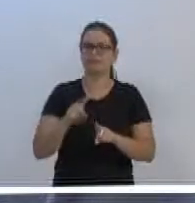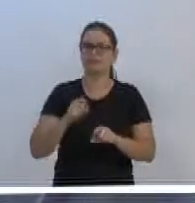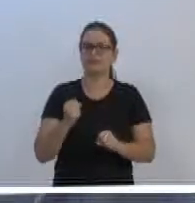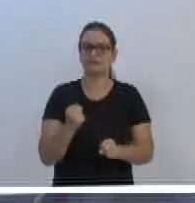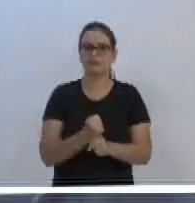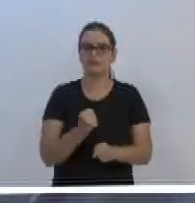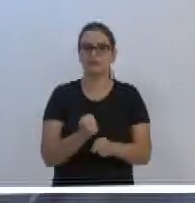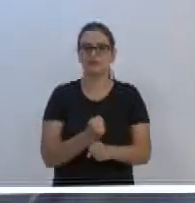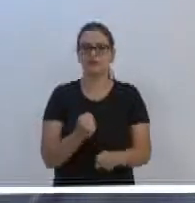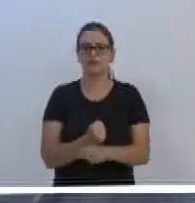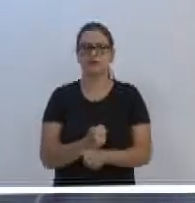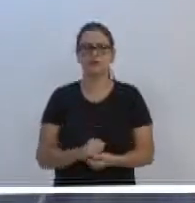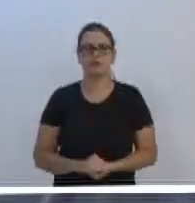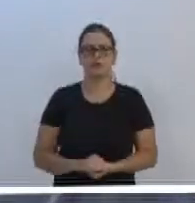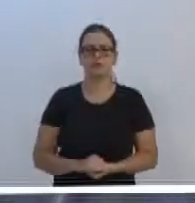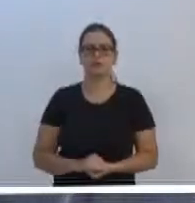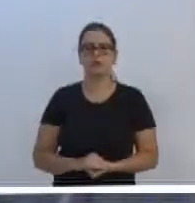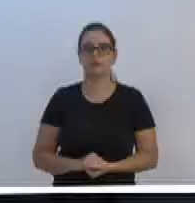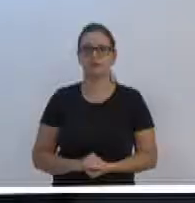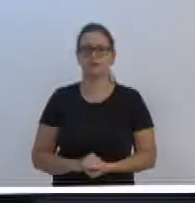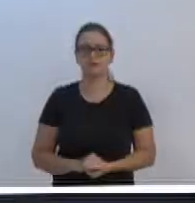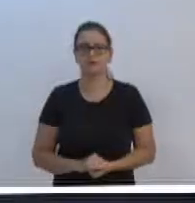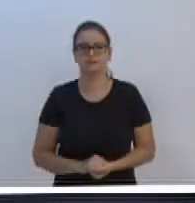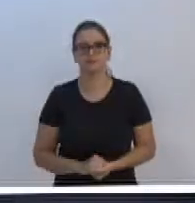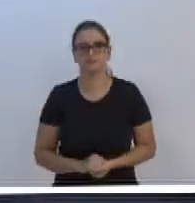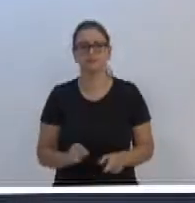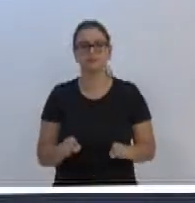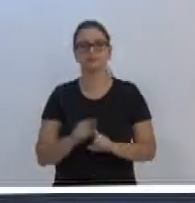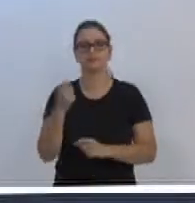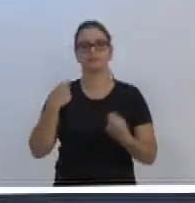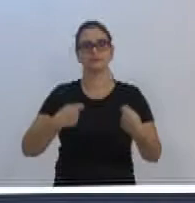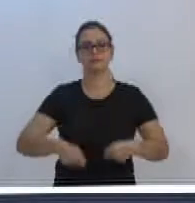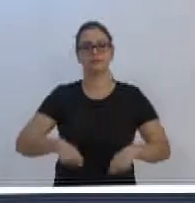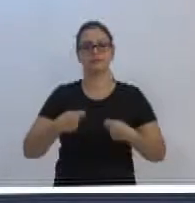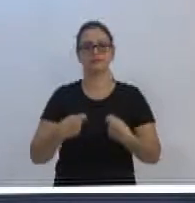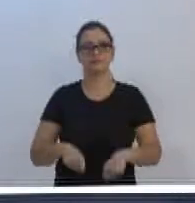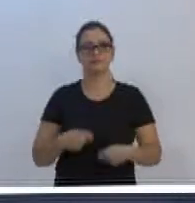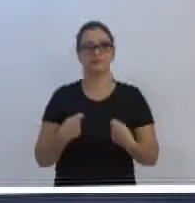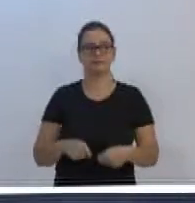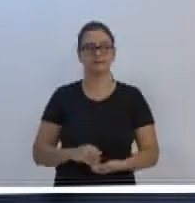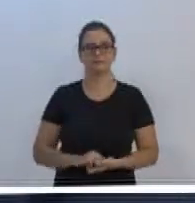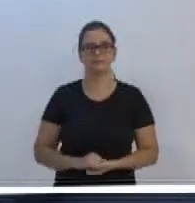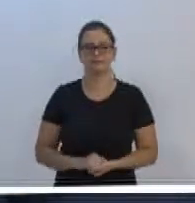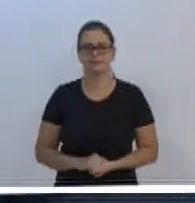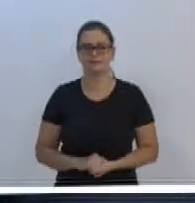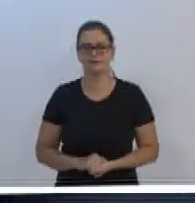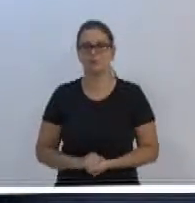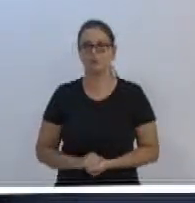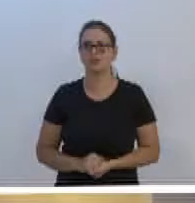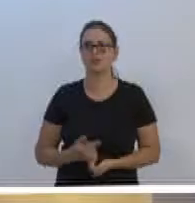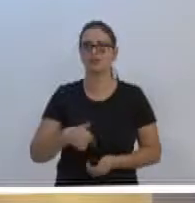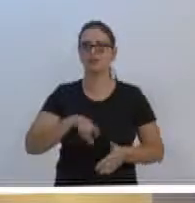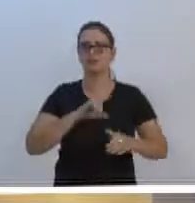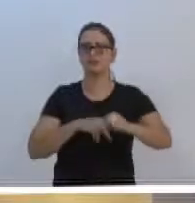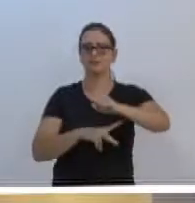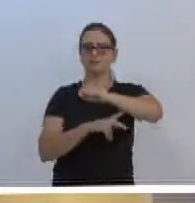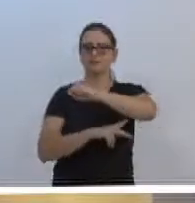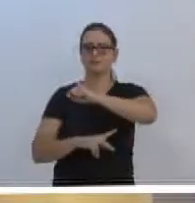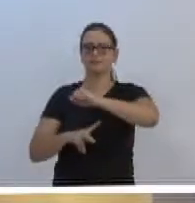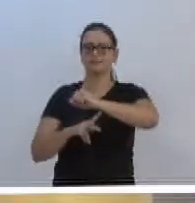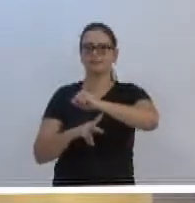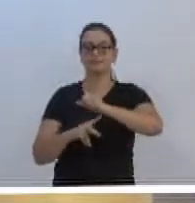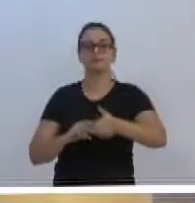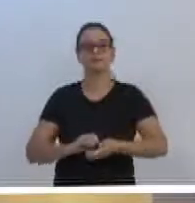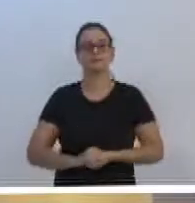oferecendo segurança para os que precisam passar por aquela ponte de concreto na rua vale do selke